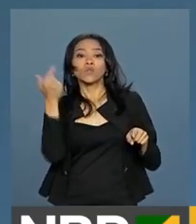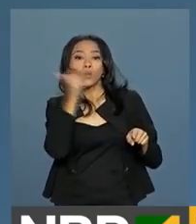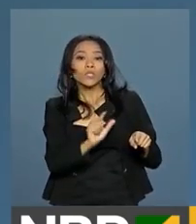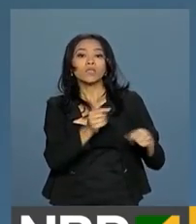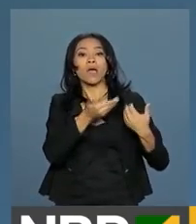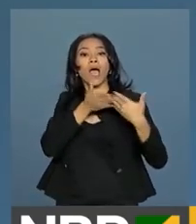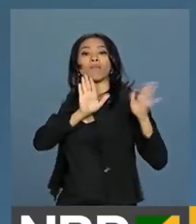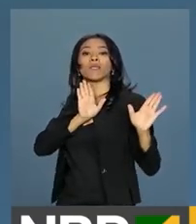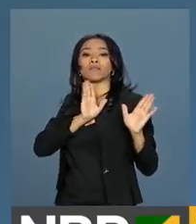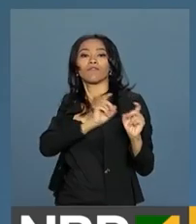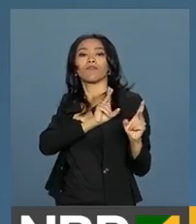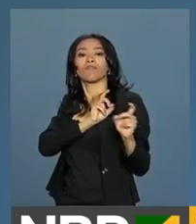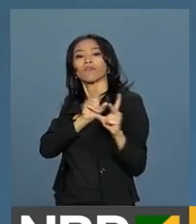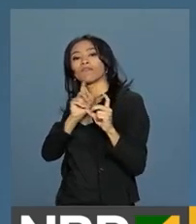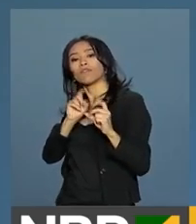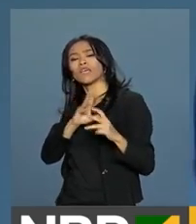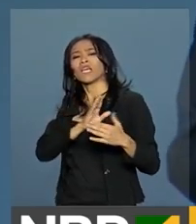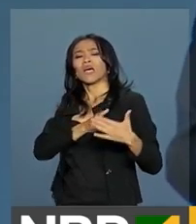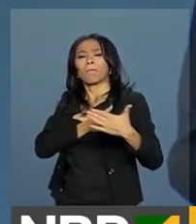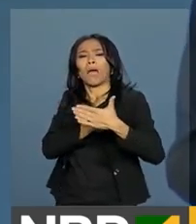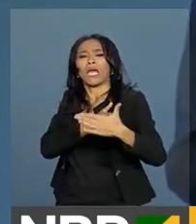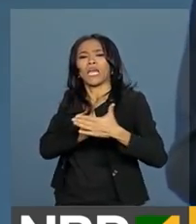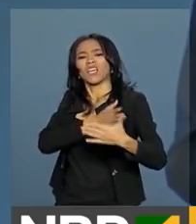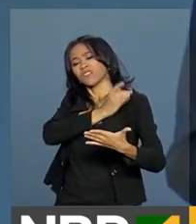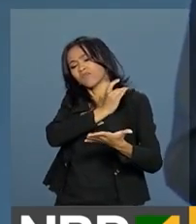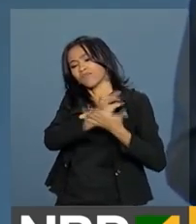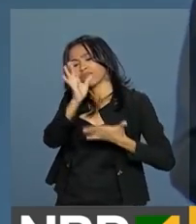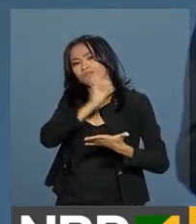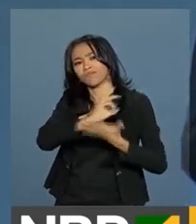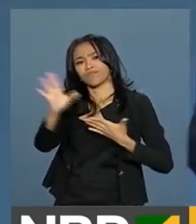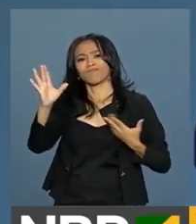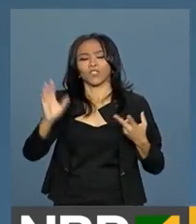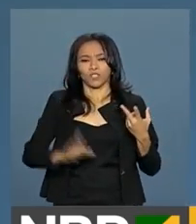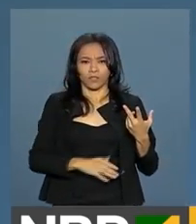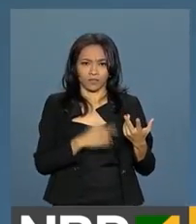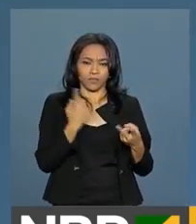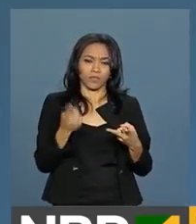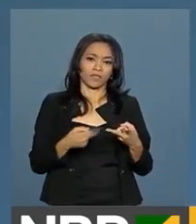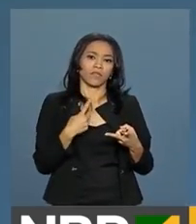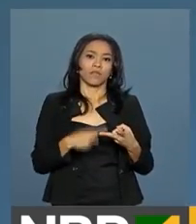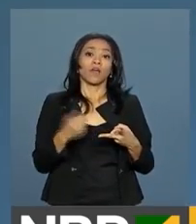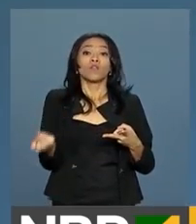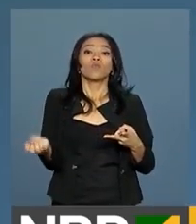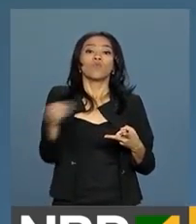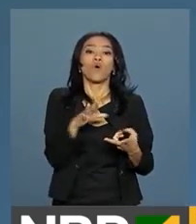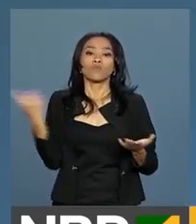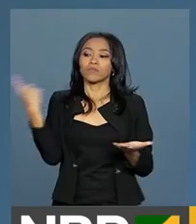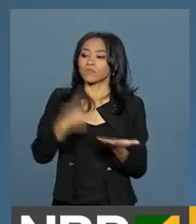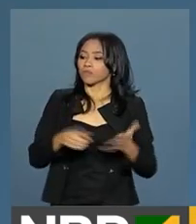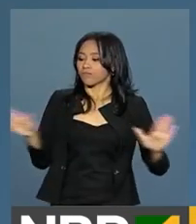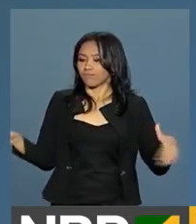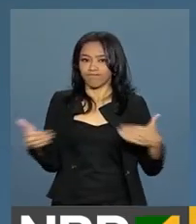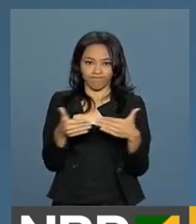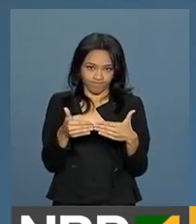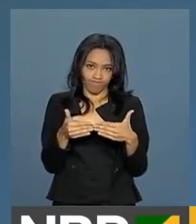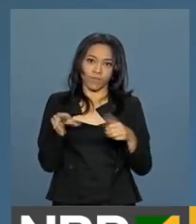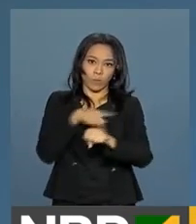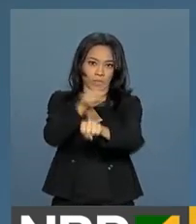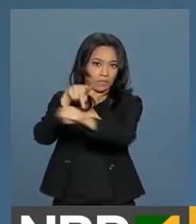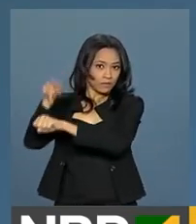livre mercado eliminamos barreiras de comércio concluímos novos acordos estamos